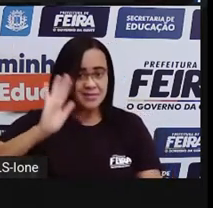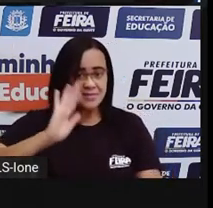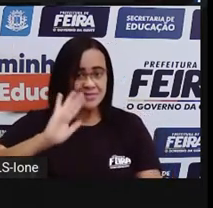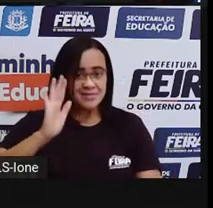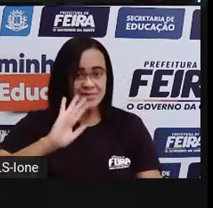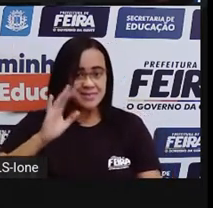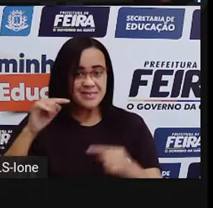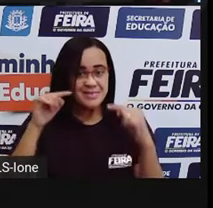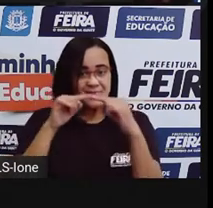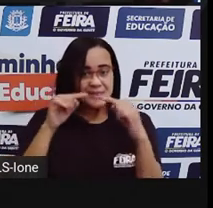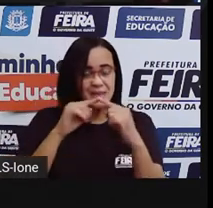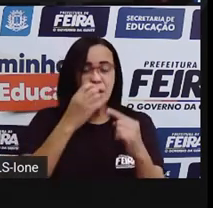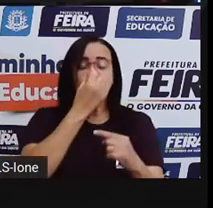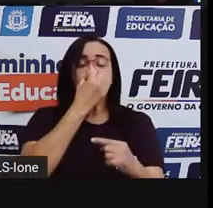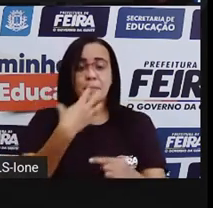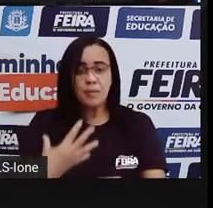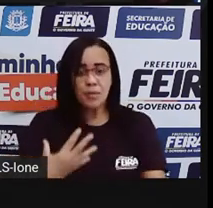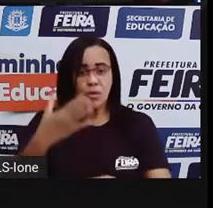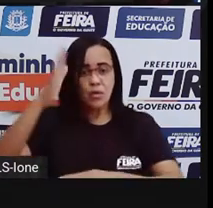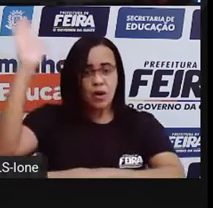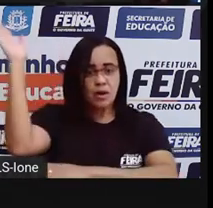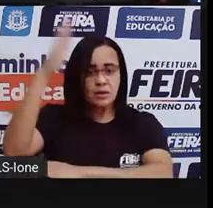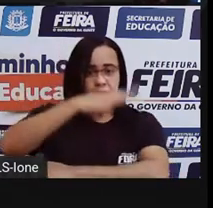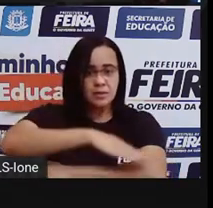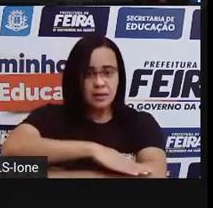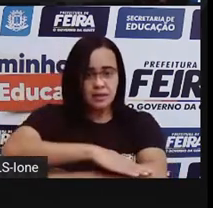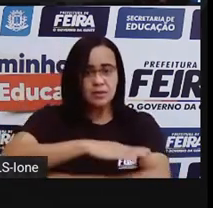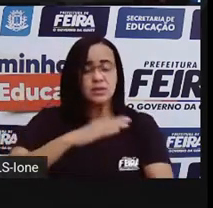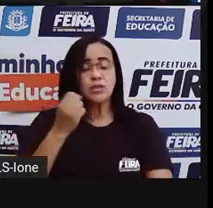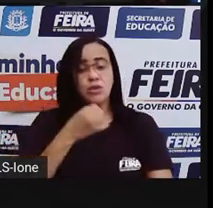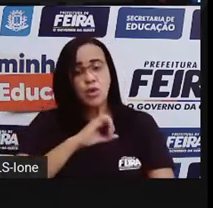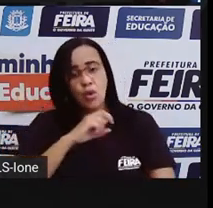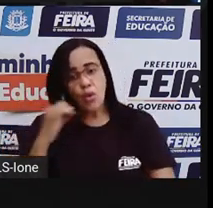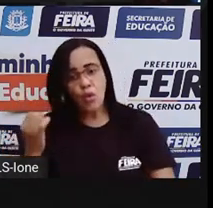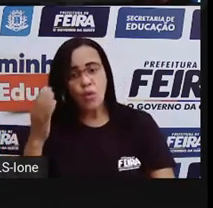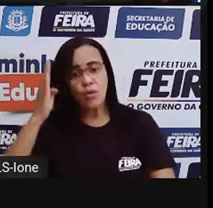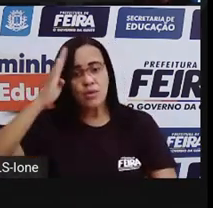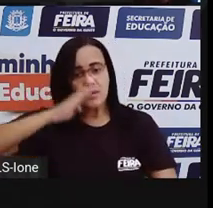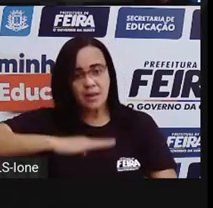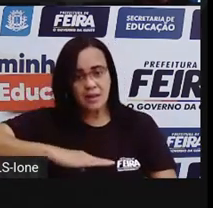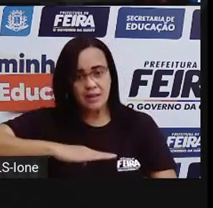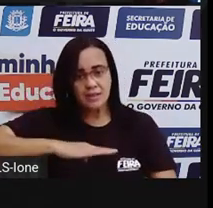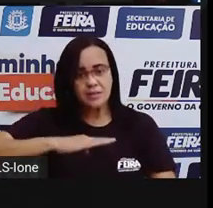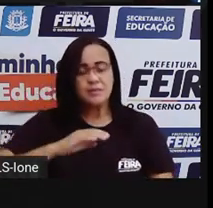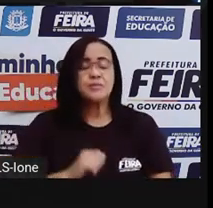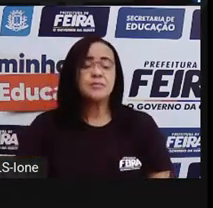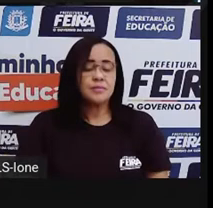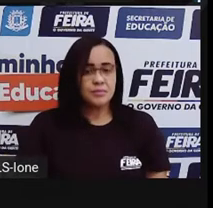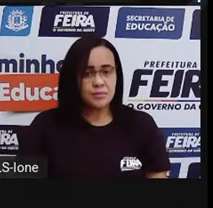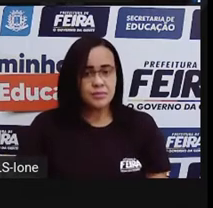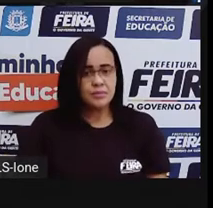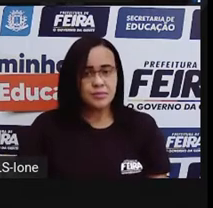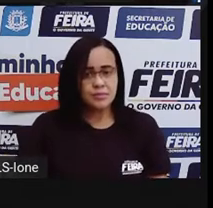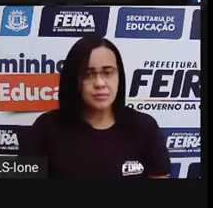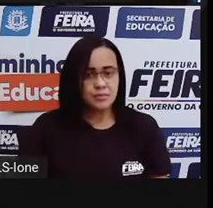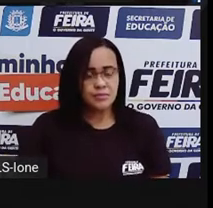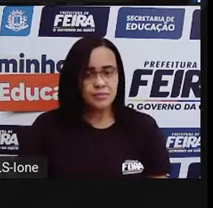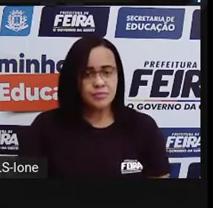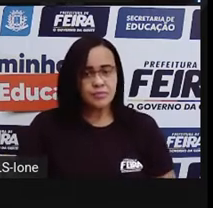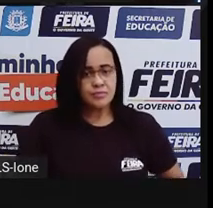um boa tarde, um good afternoon. Good afternoon.